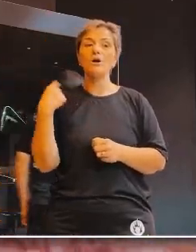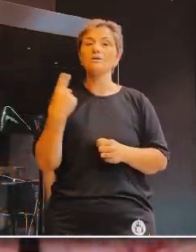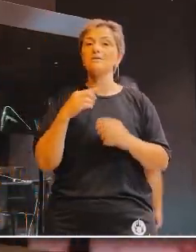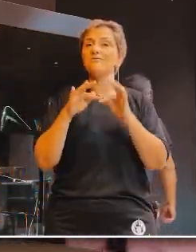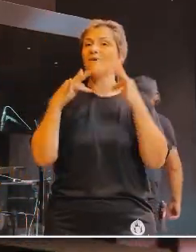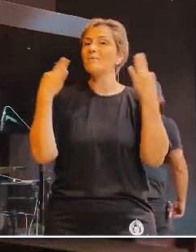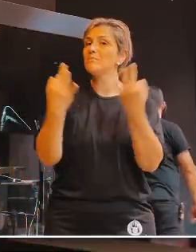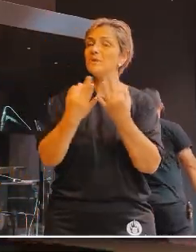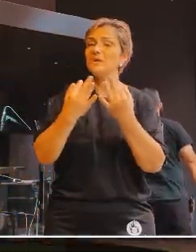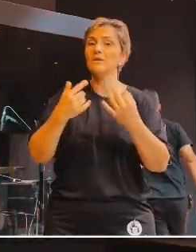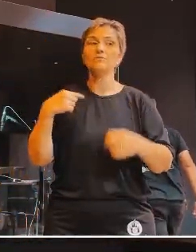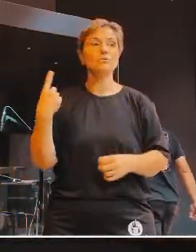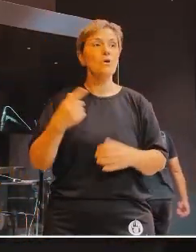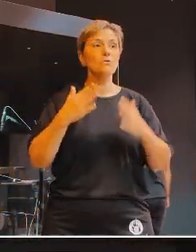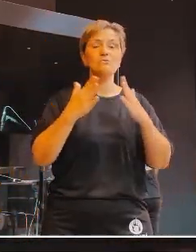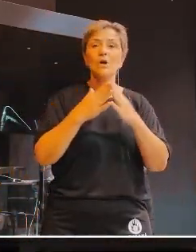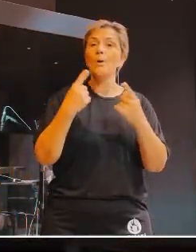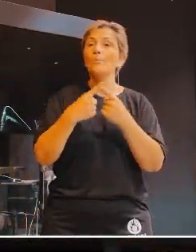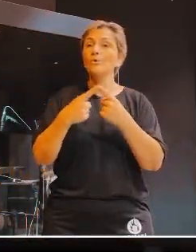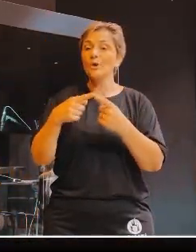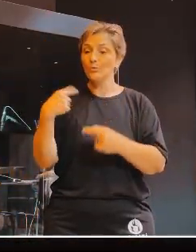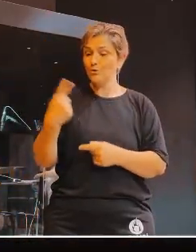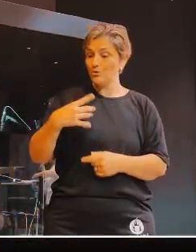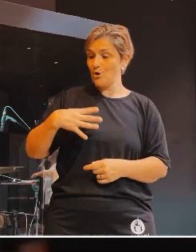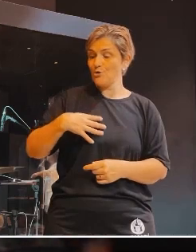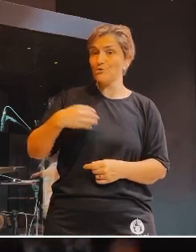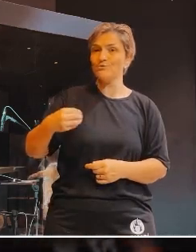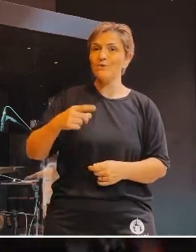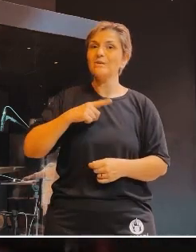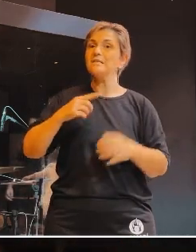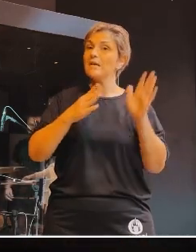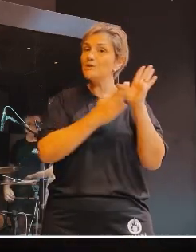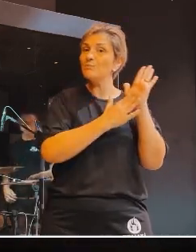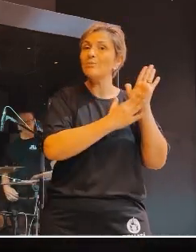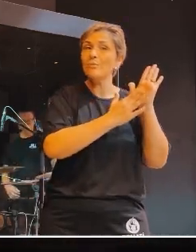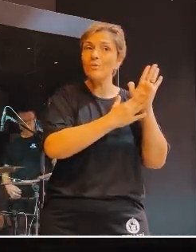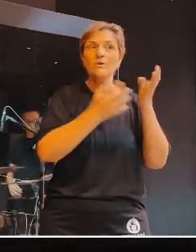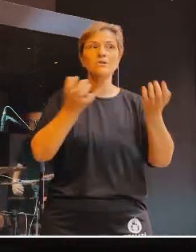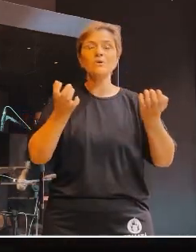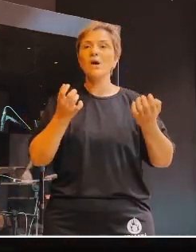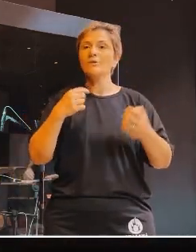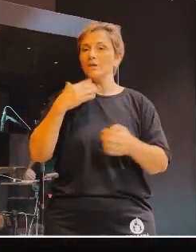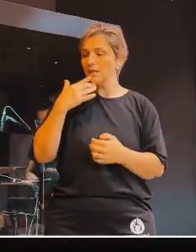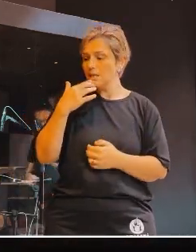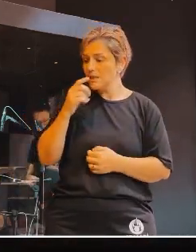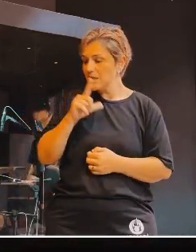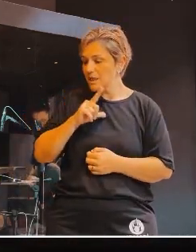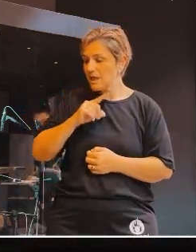quê? Porque os nossos filhos, eles têm propósito. E eu quero que eles tenham uma infância